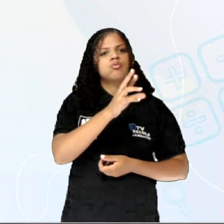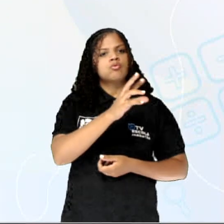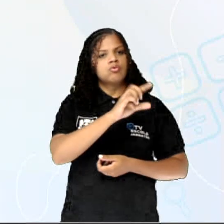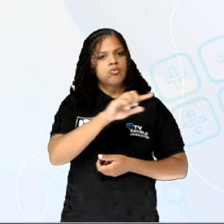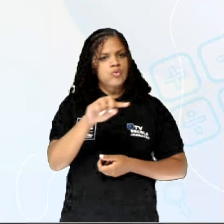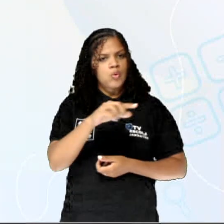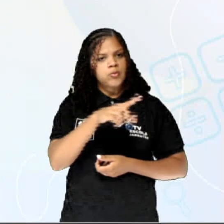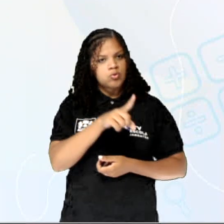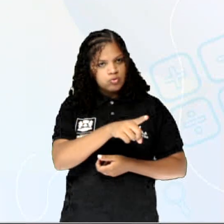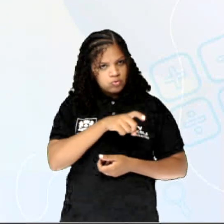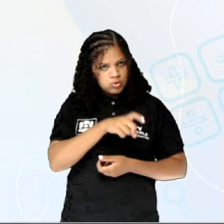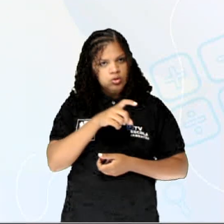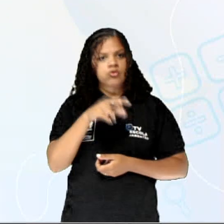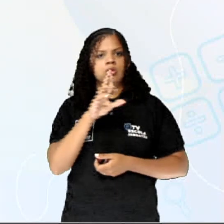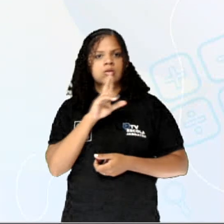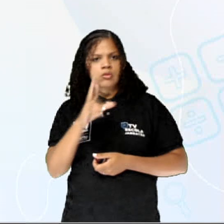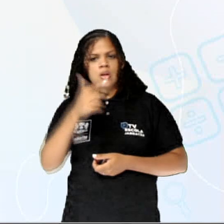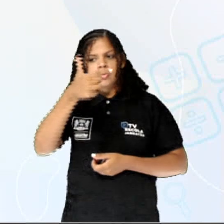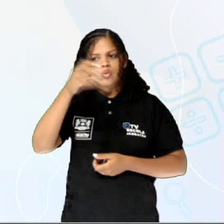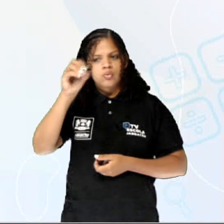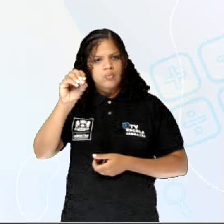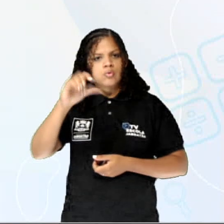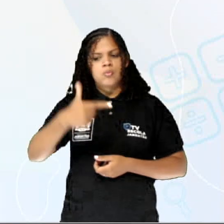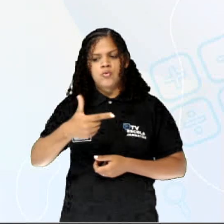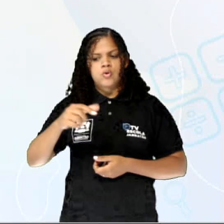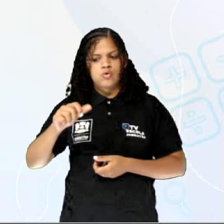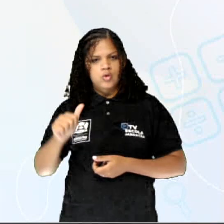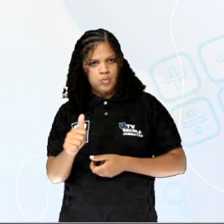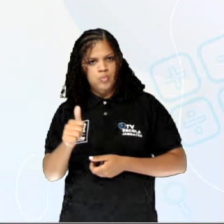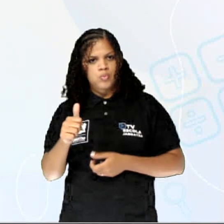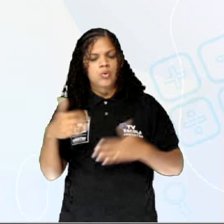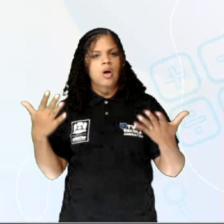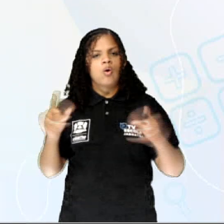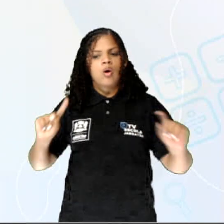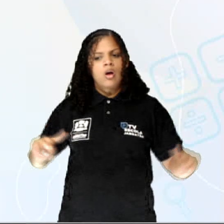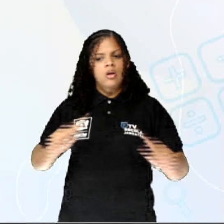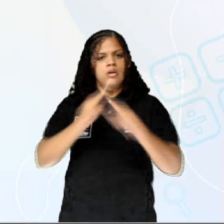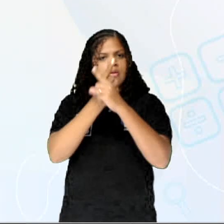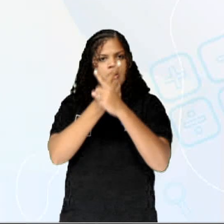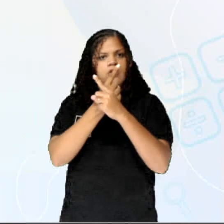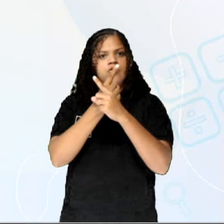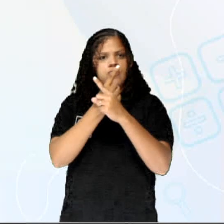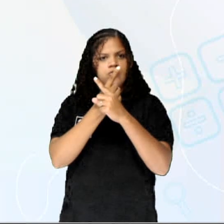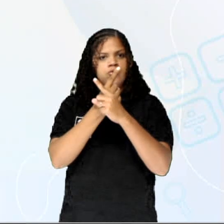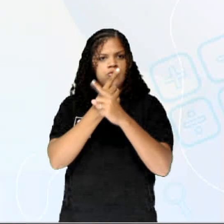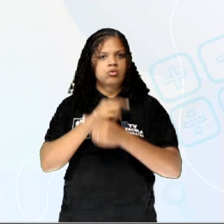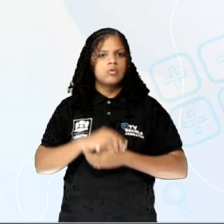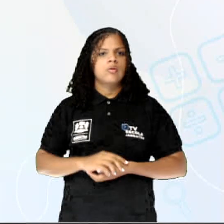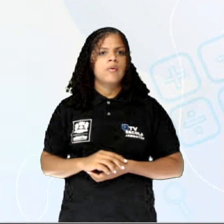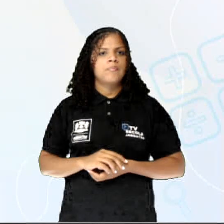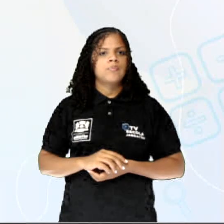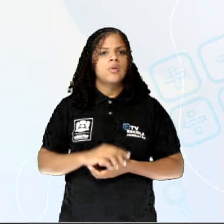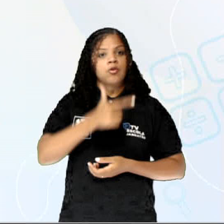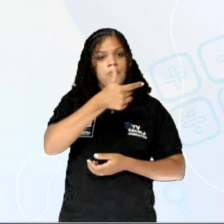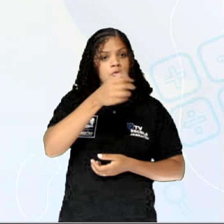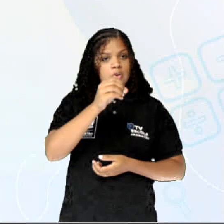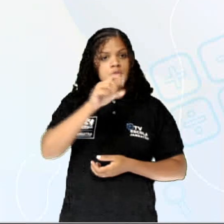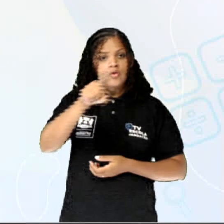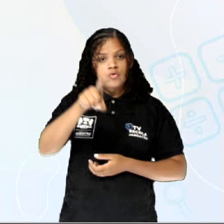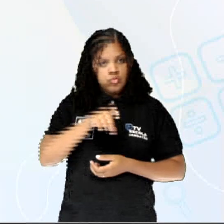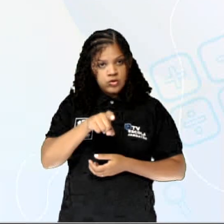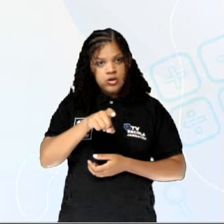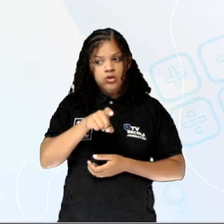a gente começa de onde está a incógnita, né? Então, vai ficar 600 sobre x igual a 4